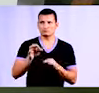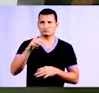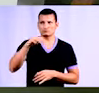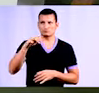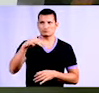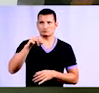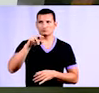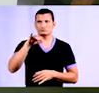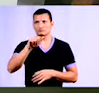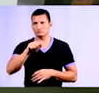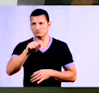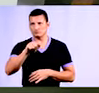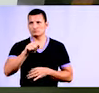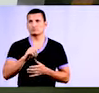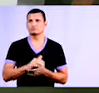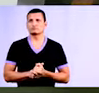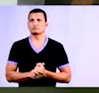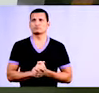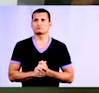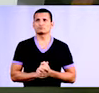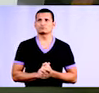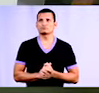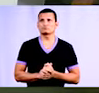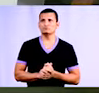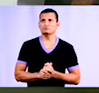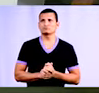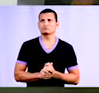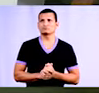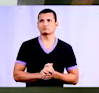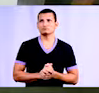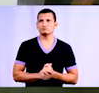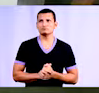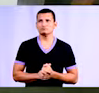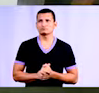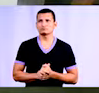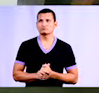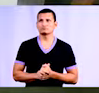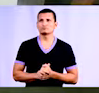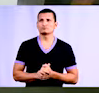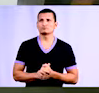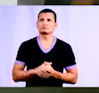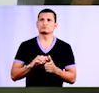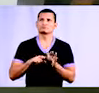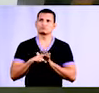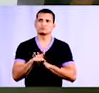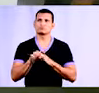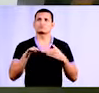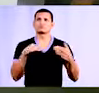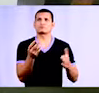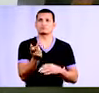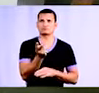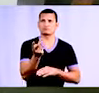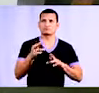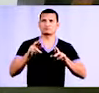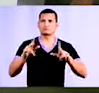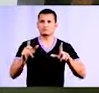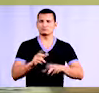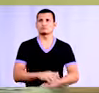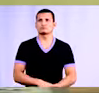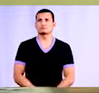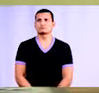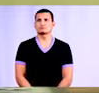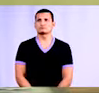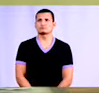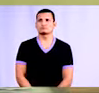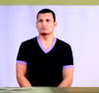com relação aos processos, né? Exatamente. E a pergunta é, esses tipos, qual que é a diferença entre esses tipos? Muito bem, vamos que lá. eles,